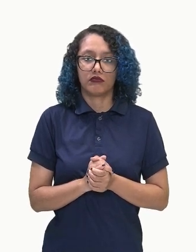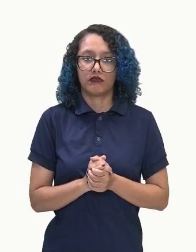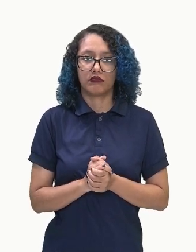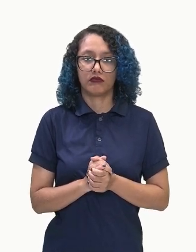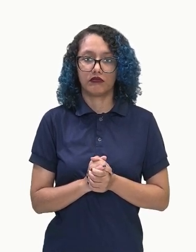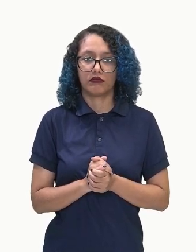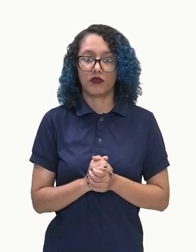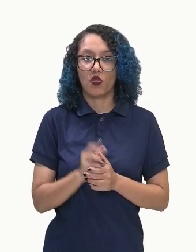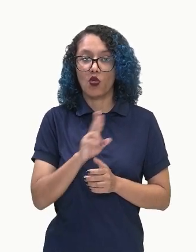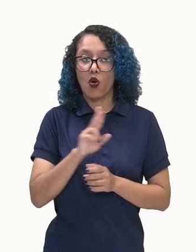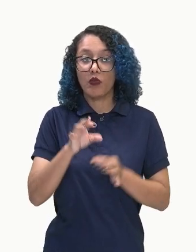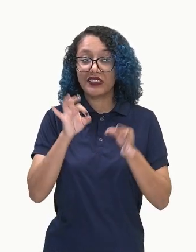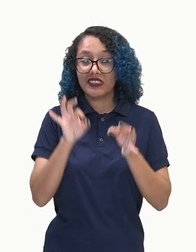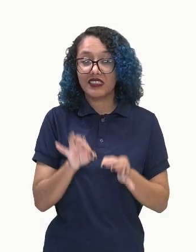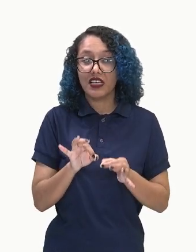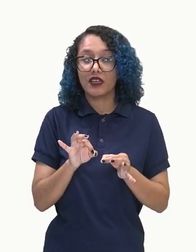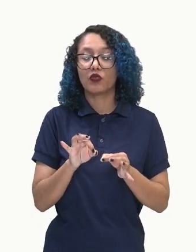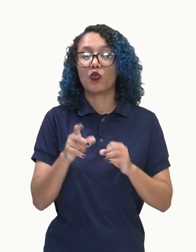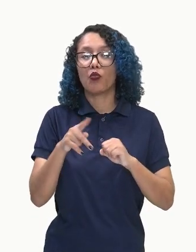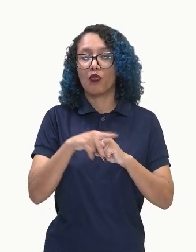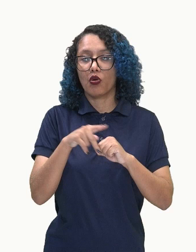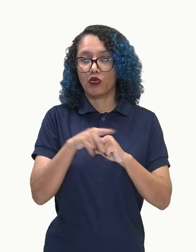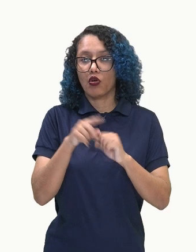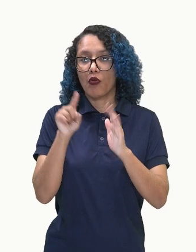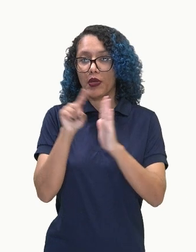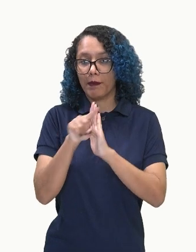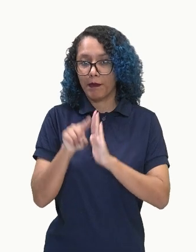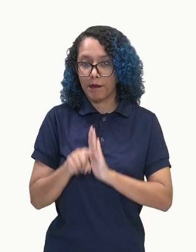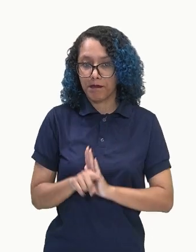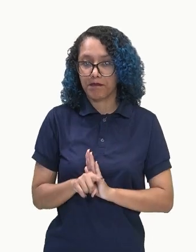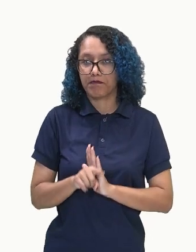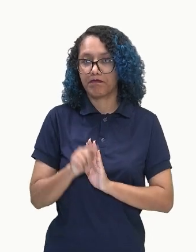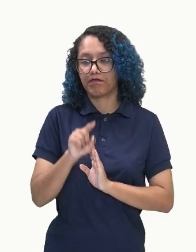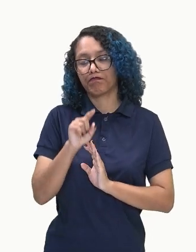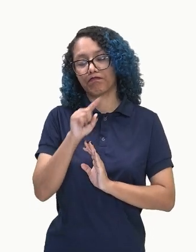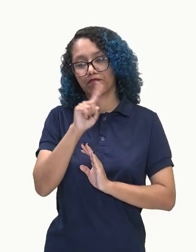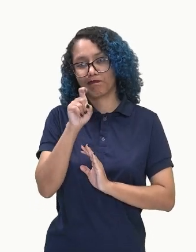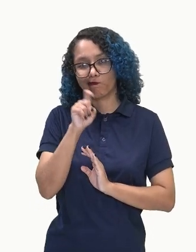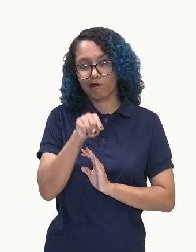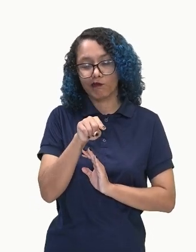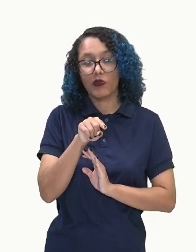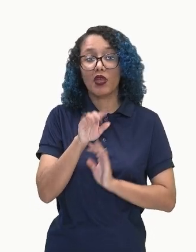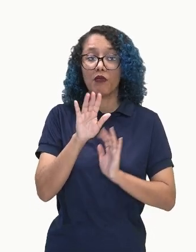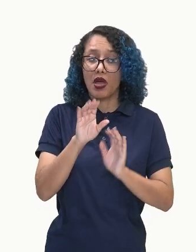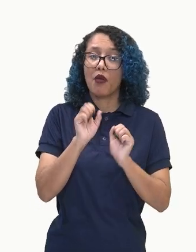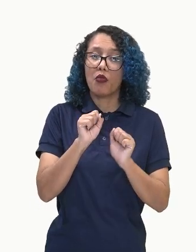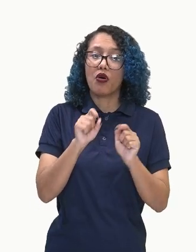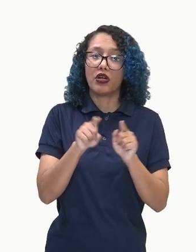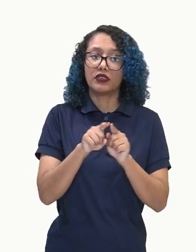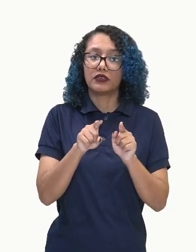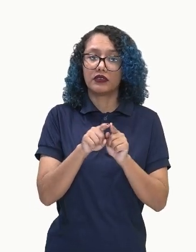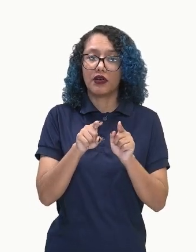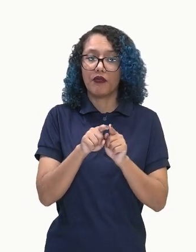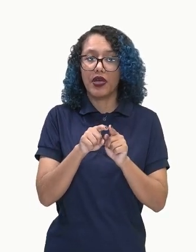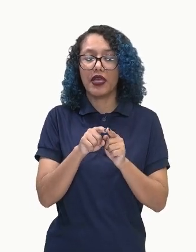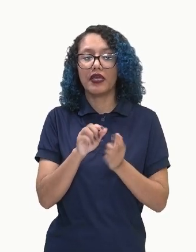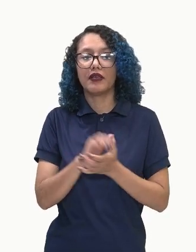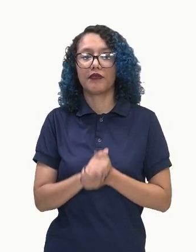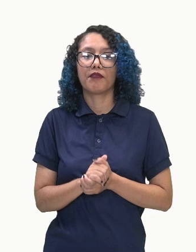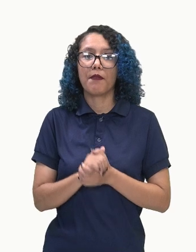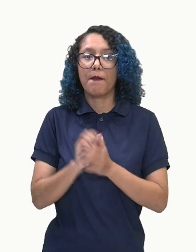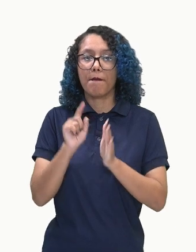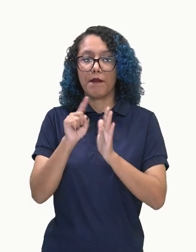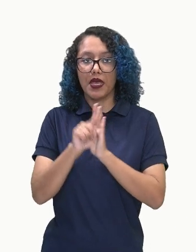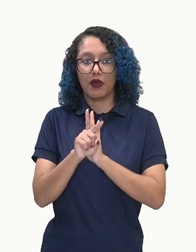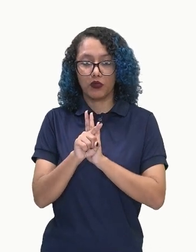né, o nome correto é pronomes interrogativos. No entanto, a gente as classifica como WH questions, ou seja, perguntas